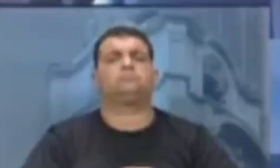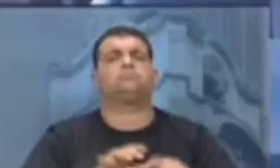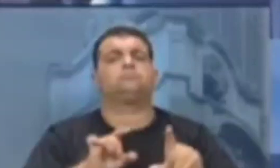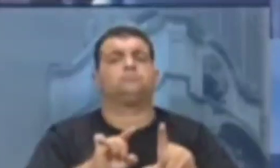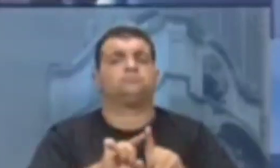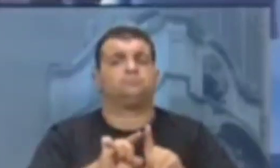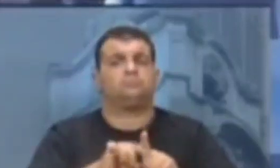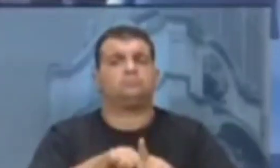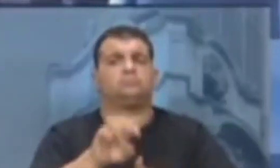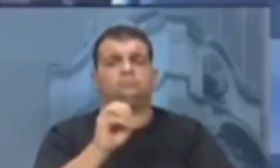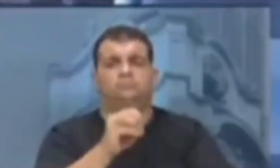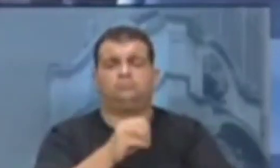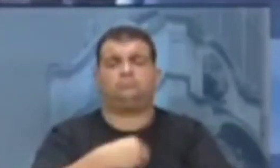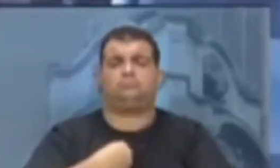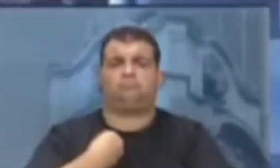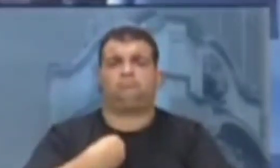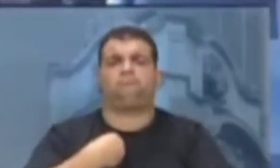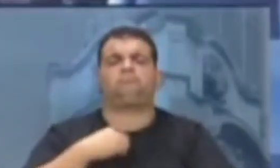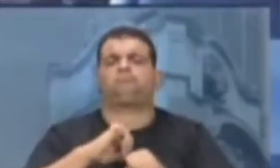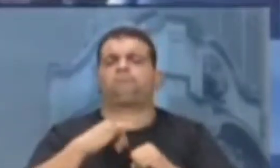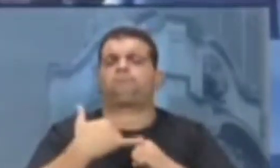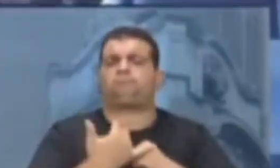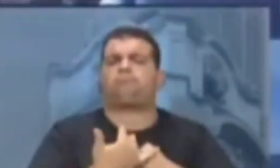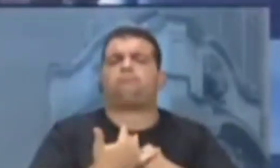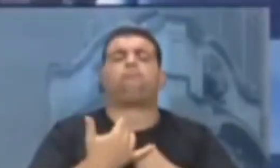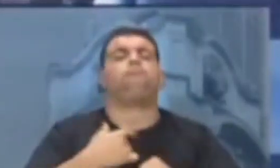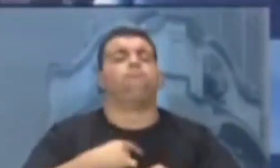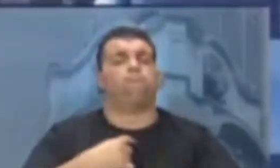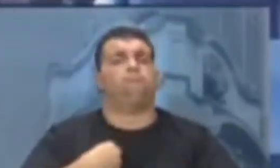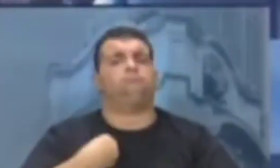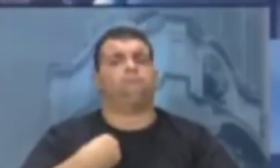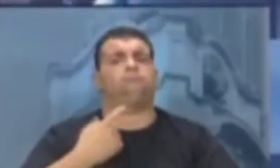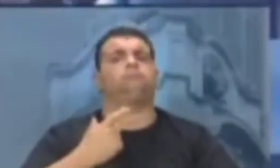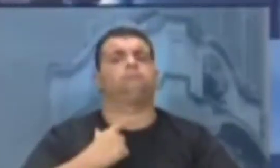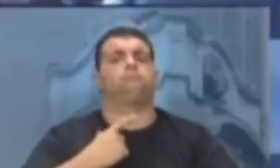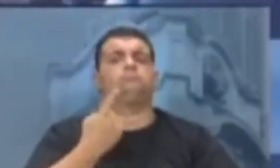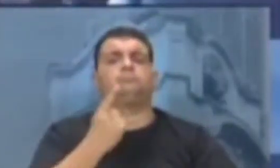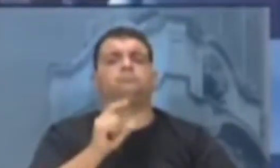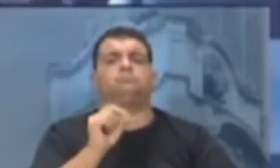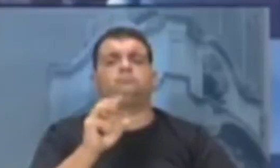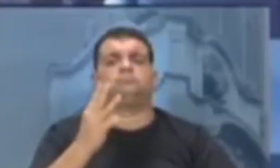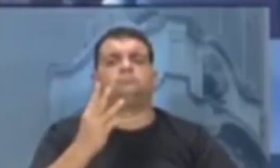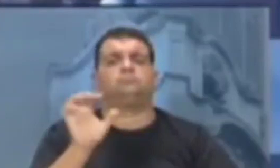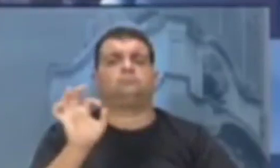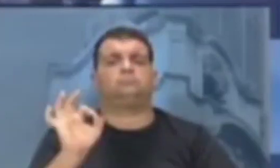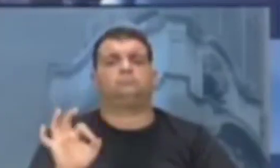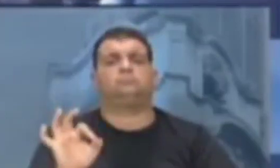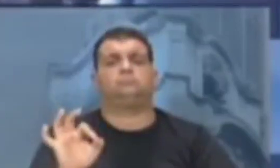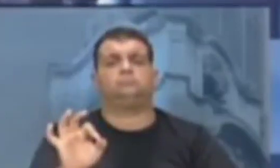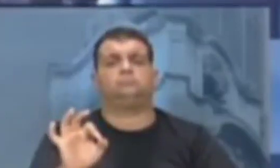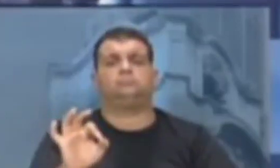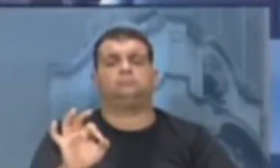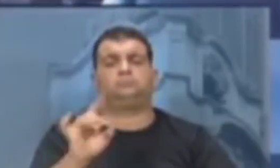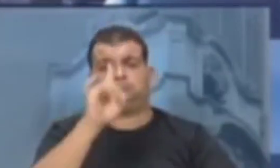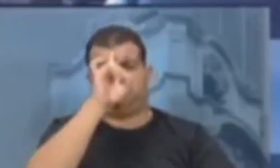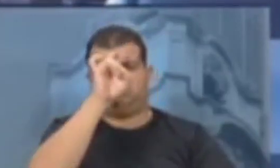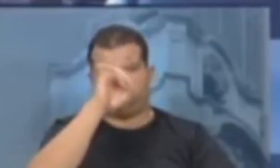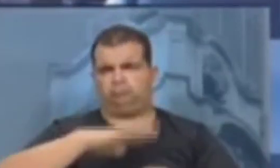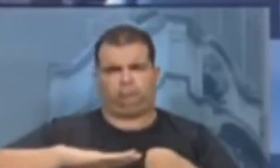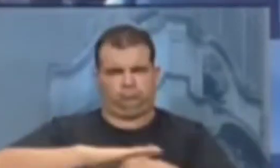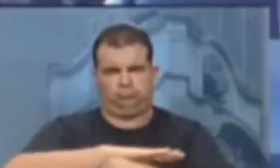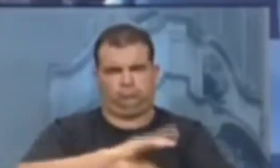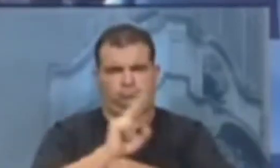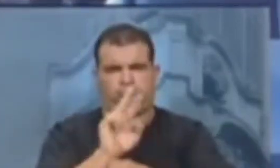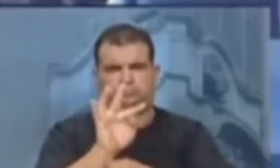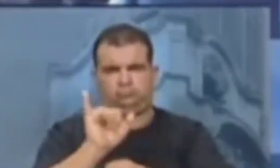pandemia e que nós temos 103% de ocupação dos leitos de UTI ainda. E